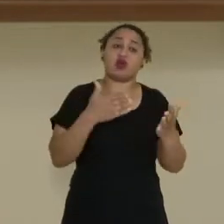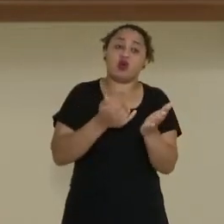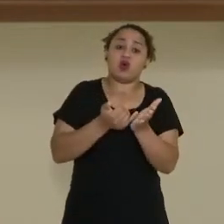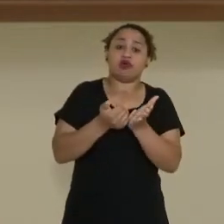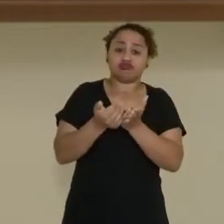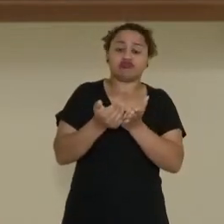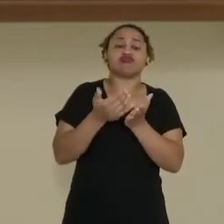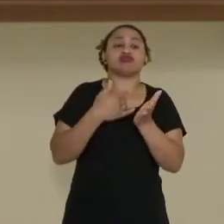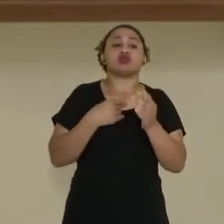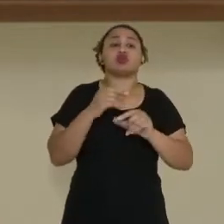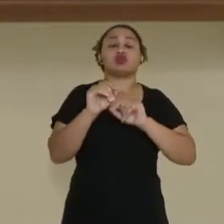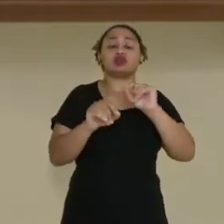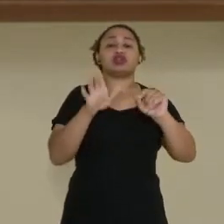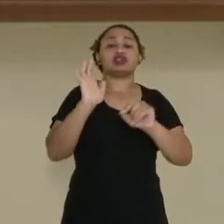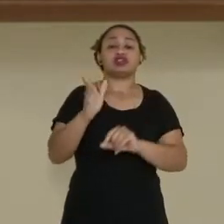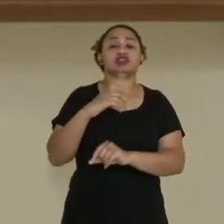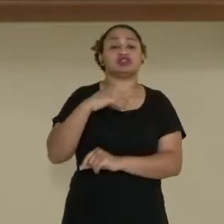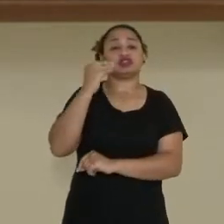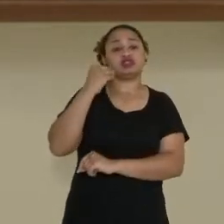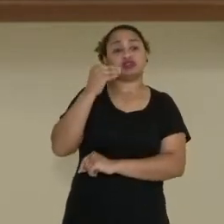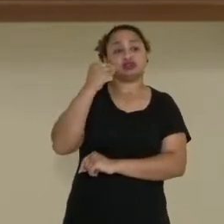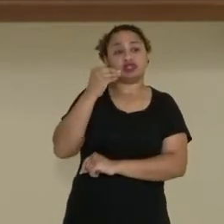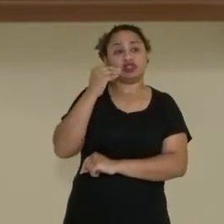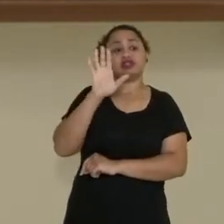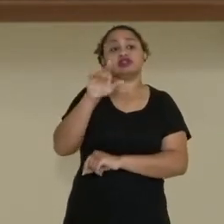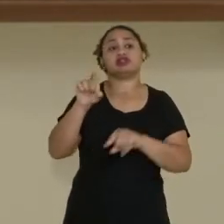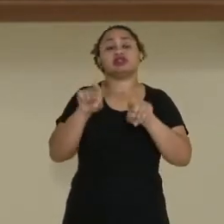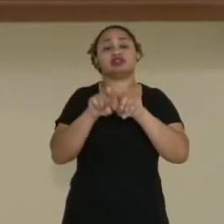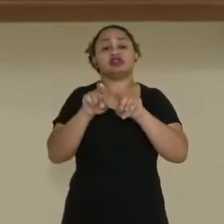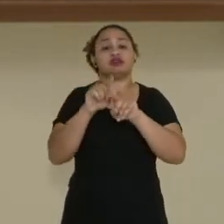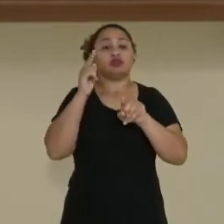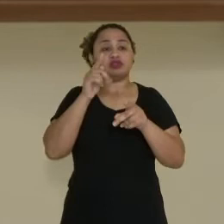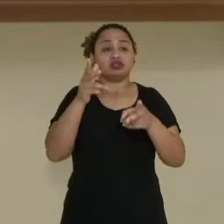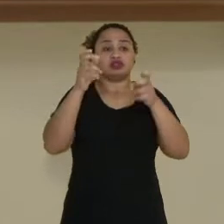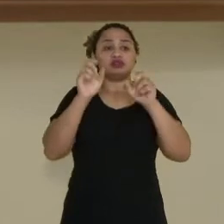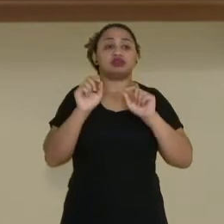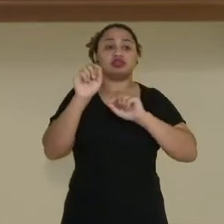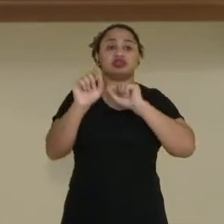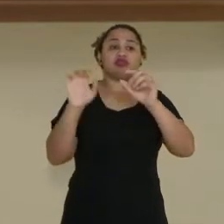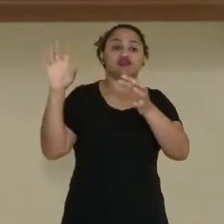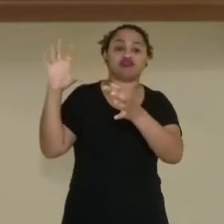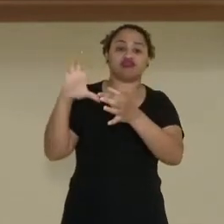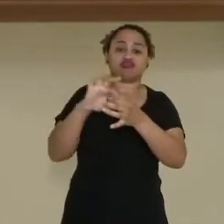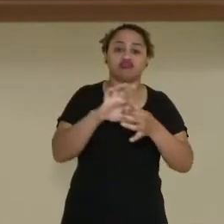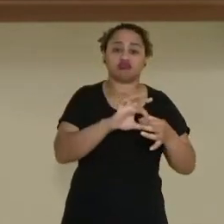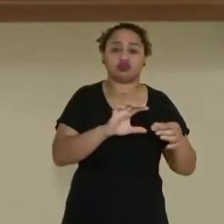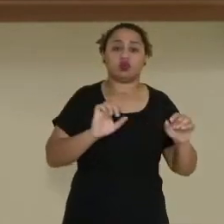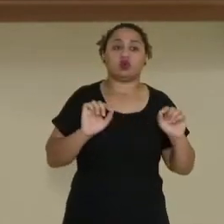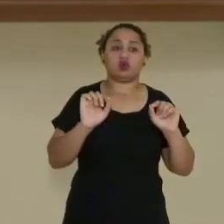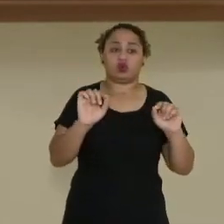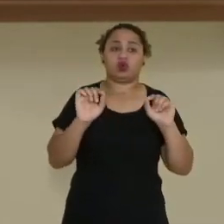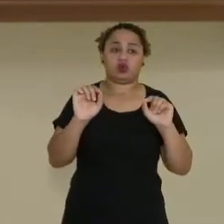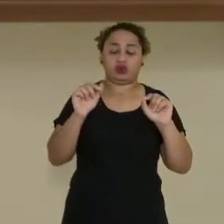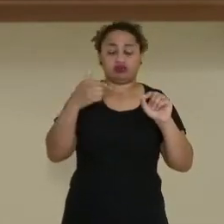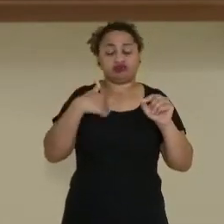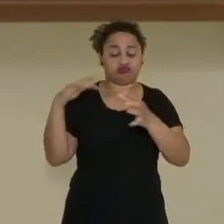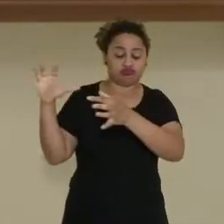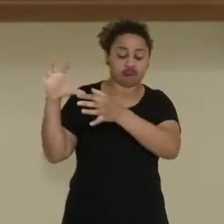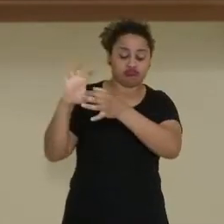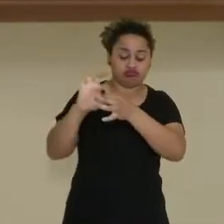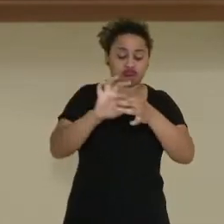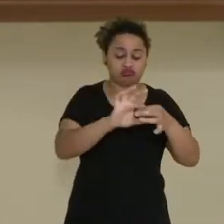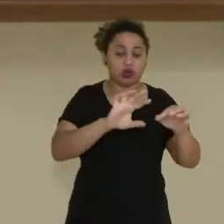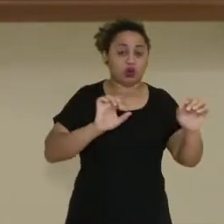que ela já tinha uma certa experiência. Que mais que nós identificamos? A contextualização. Ela